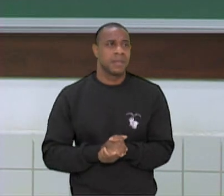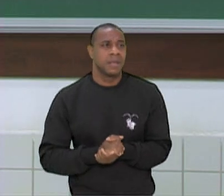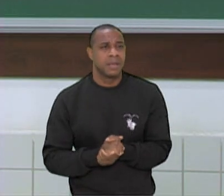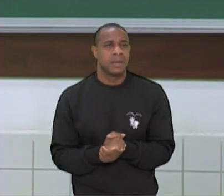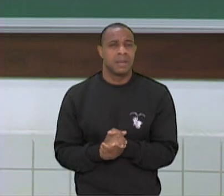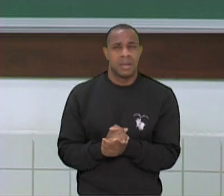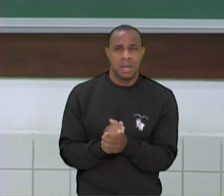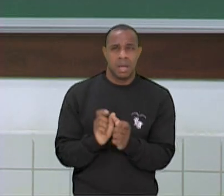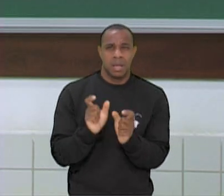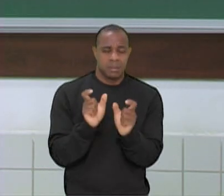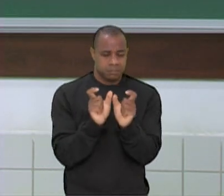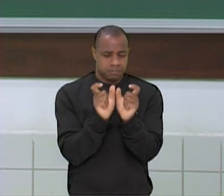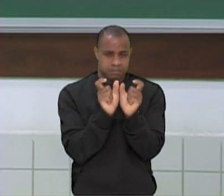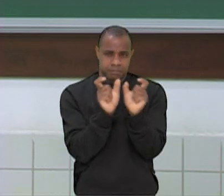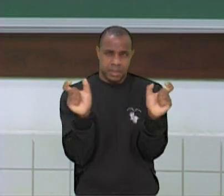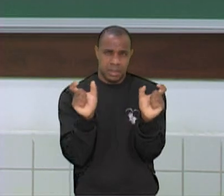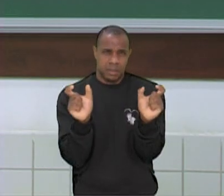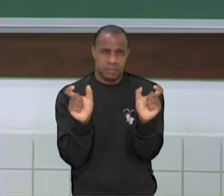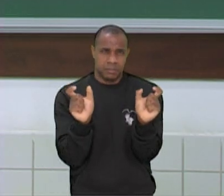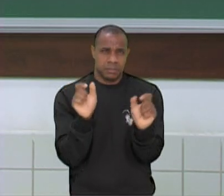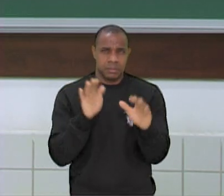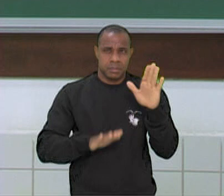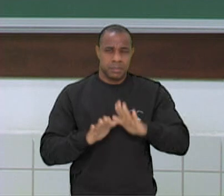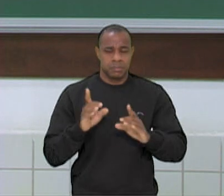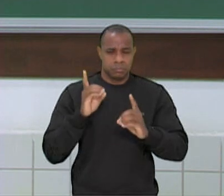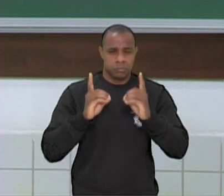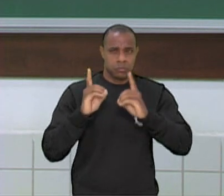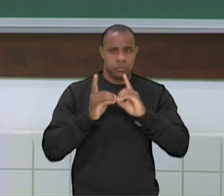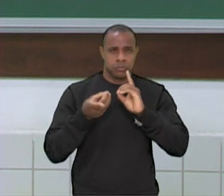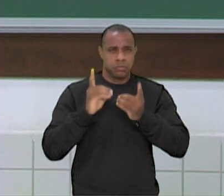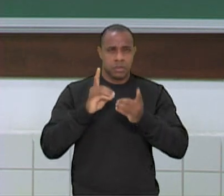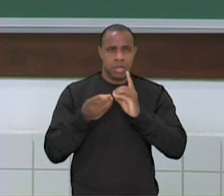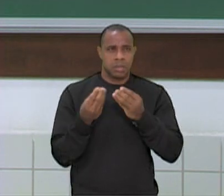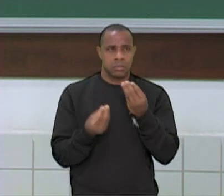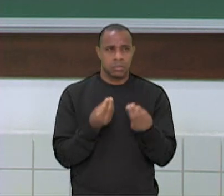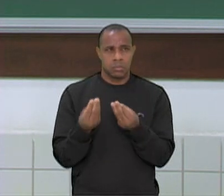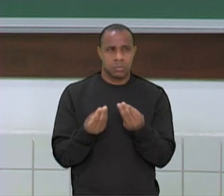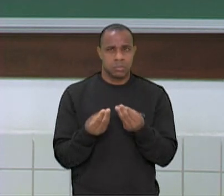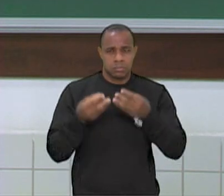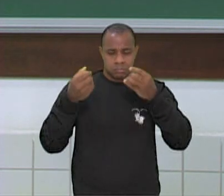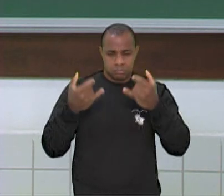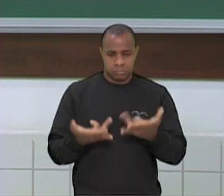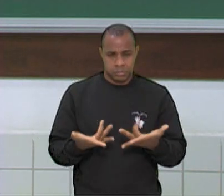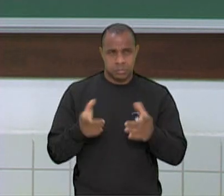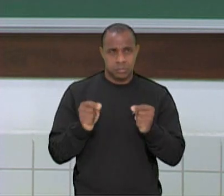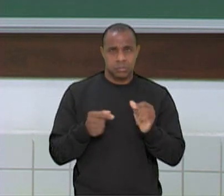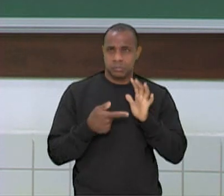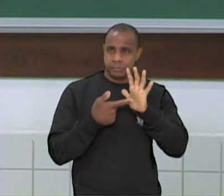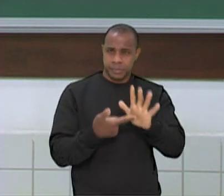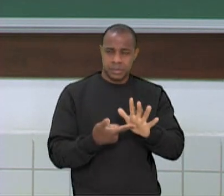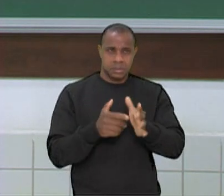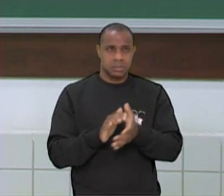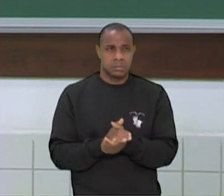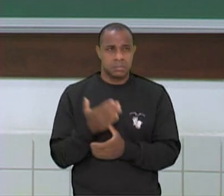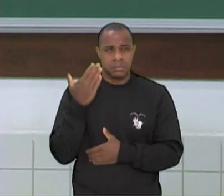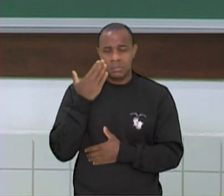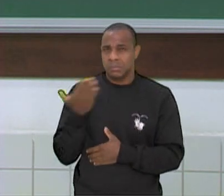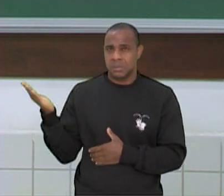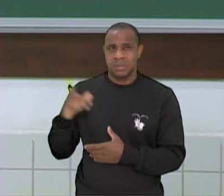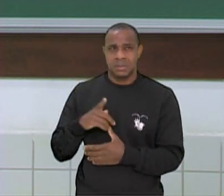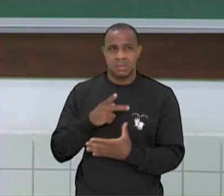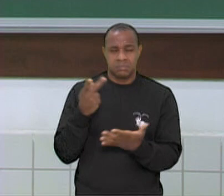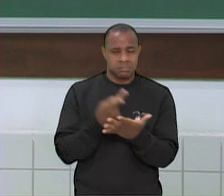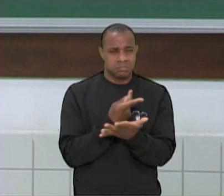palavras são escritas conforme o diálogo, né? Que é para ser tido ali durante a apresentação. Então, professora, tá cheio de erro